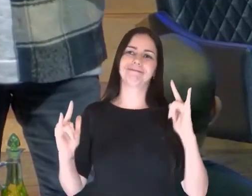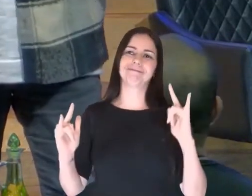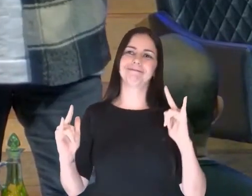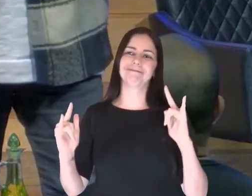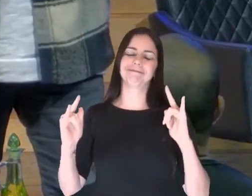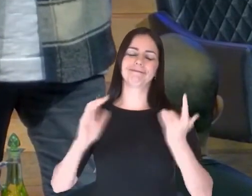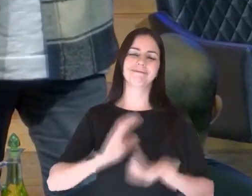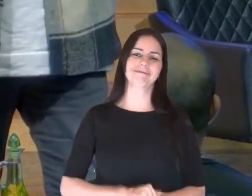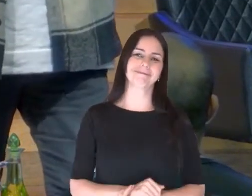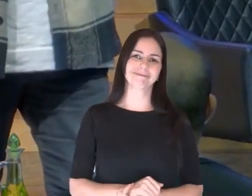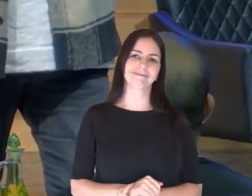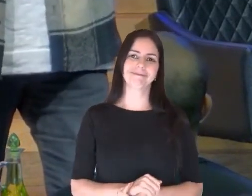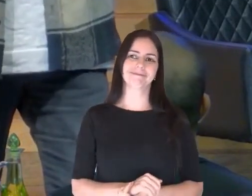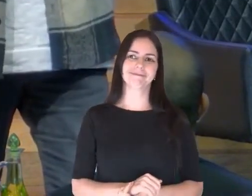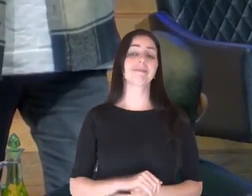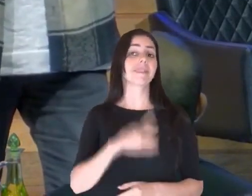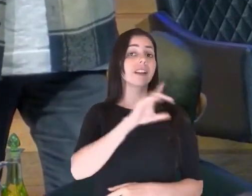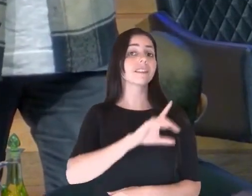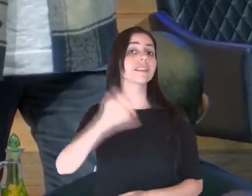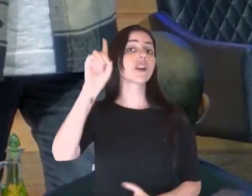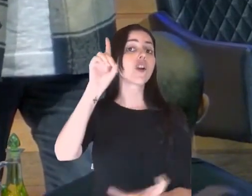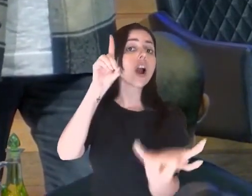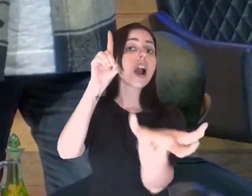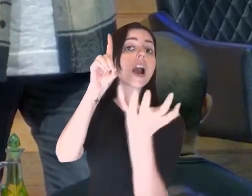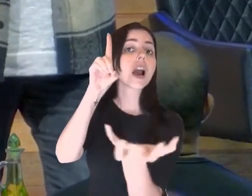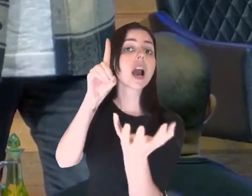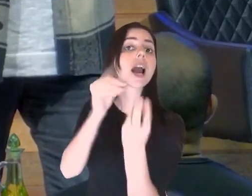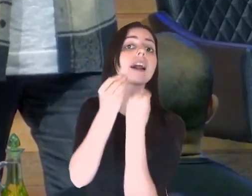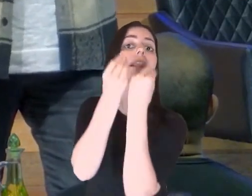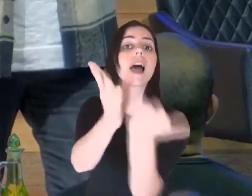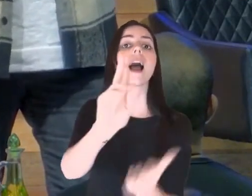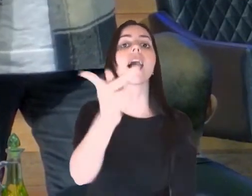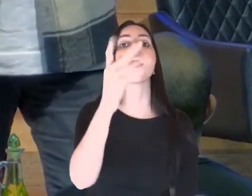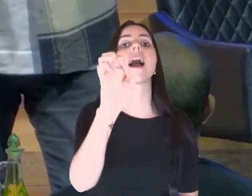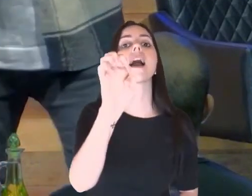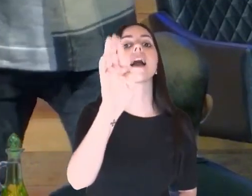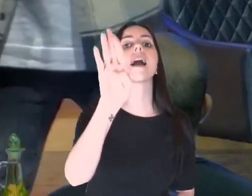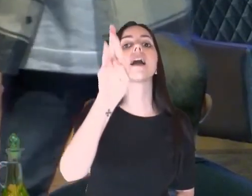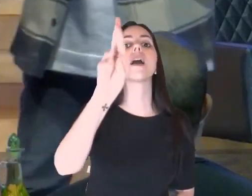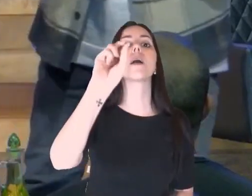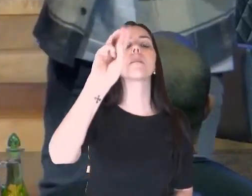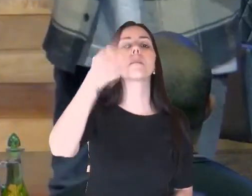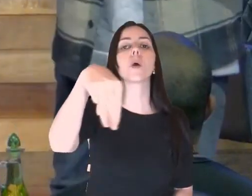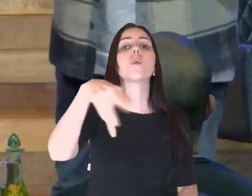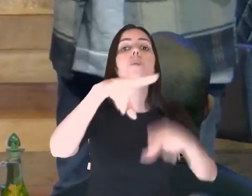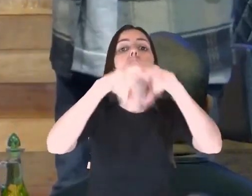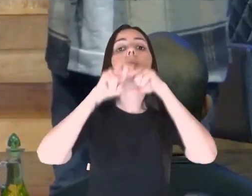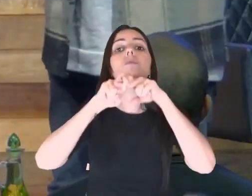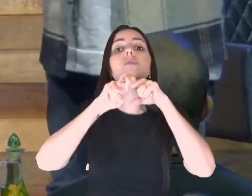tenda. Deus está querendo nos dar Hebron. Por isso,